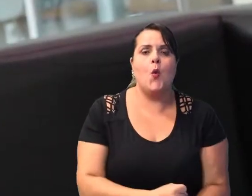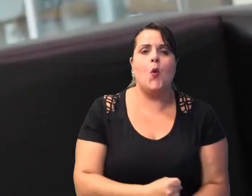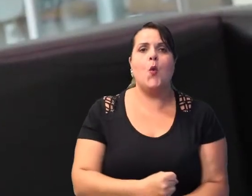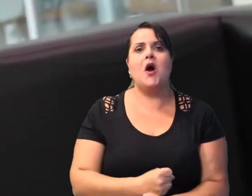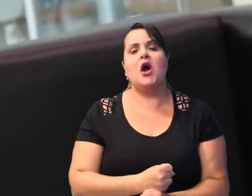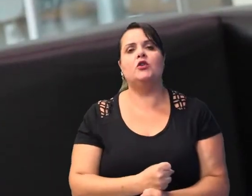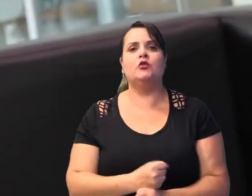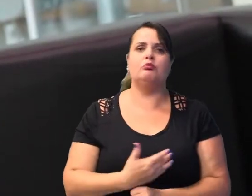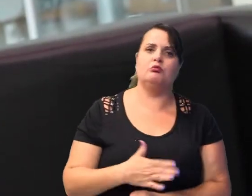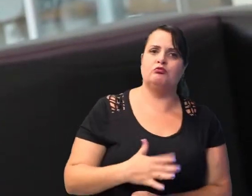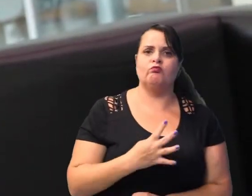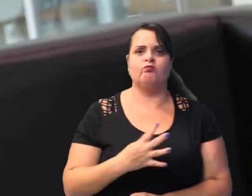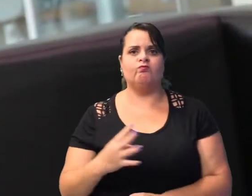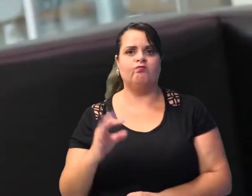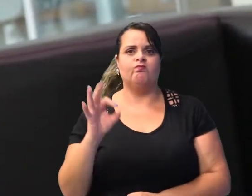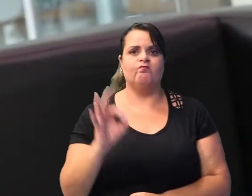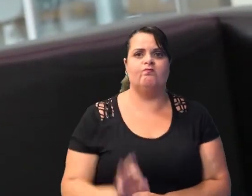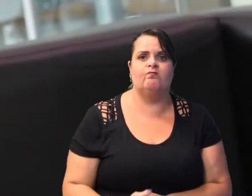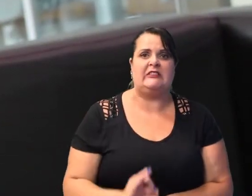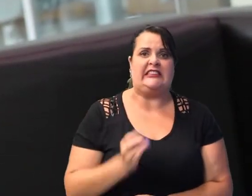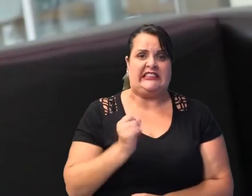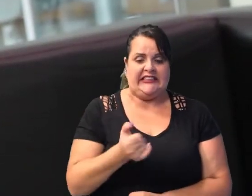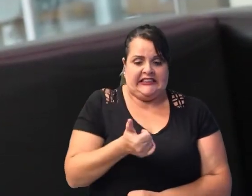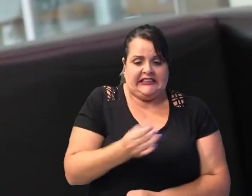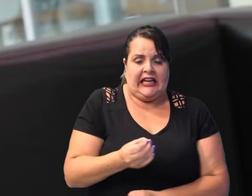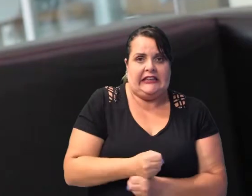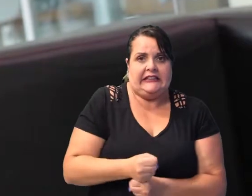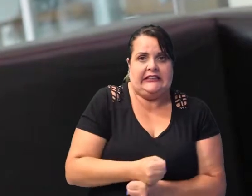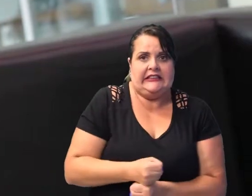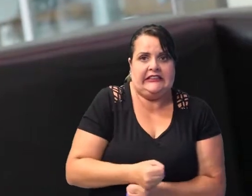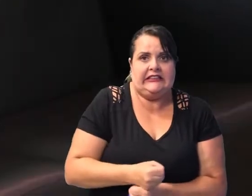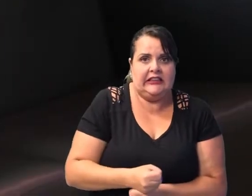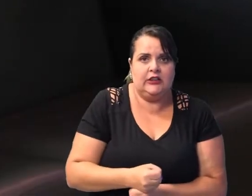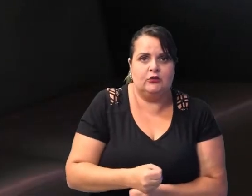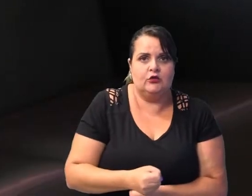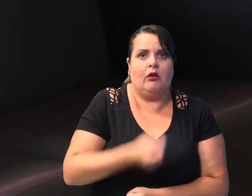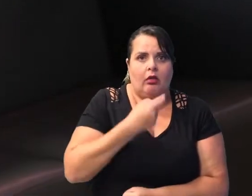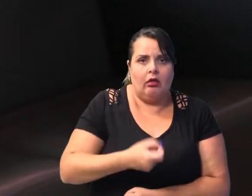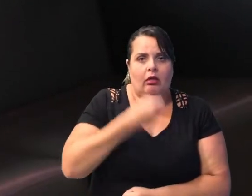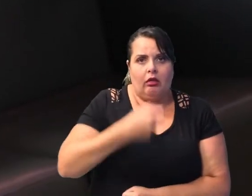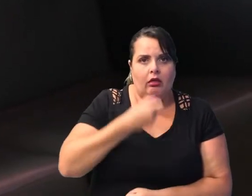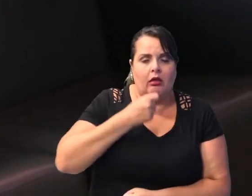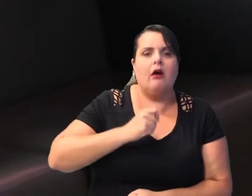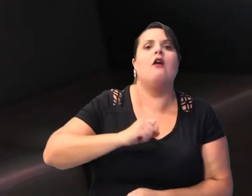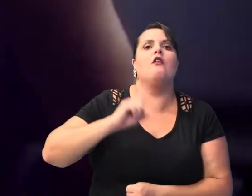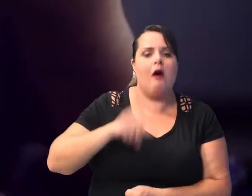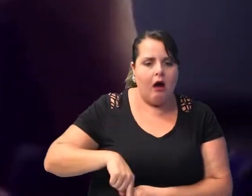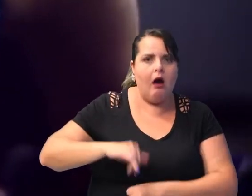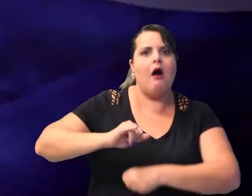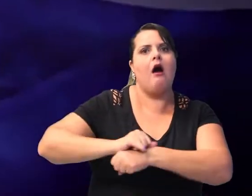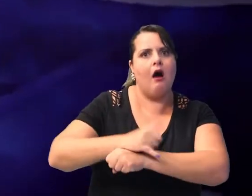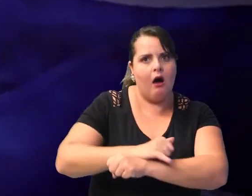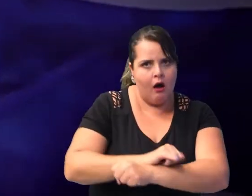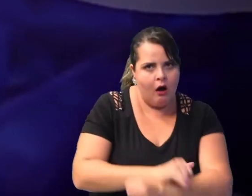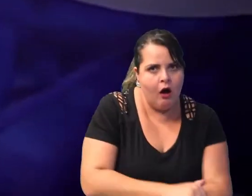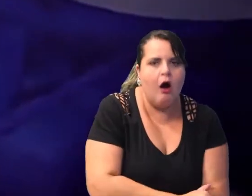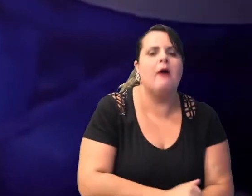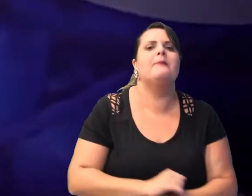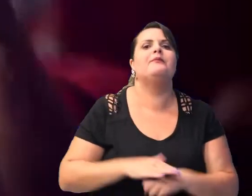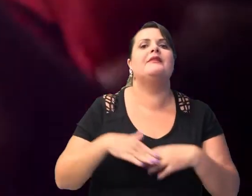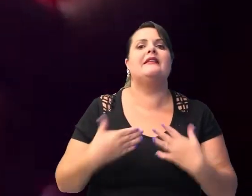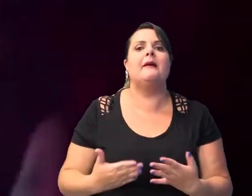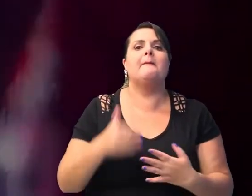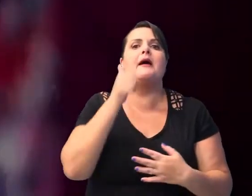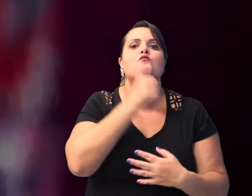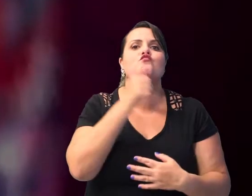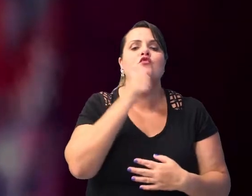é pouco mas essa conta e dez anos usando anticoncepcional e nas meninas que são atletas as meninas que fazem crossfit